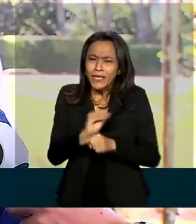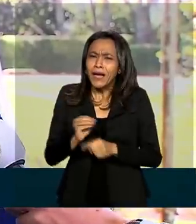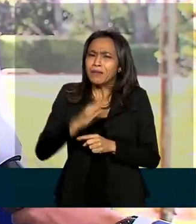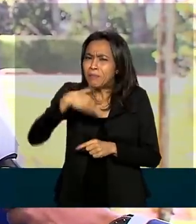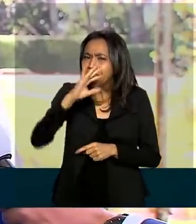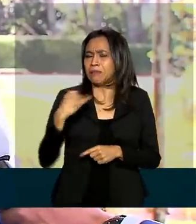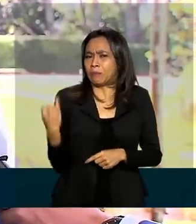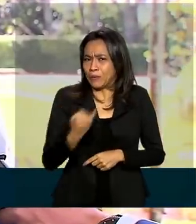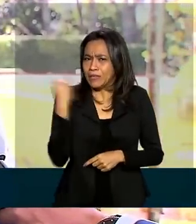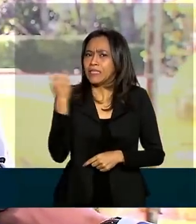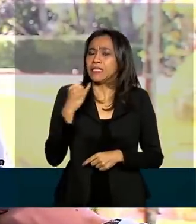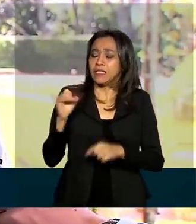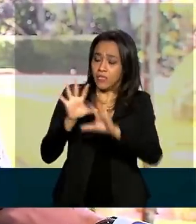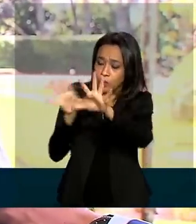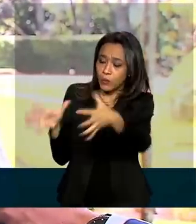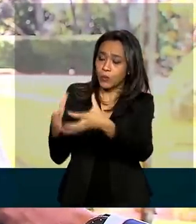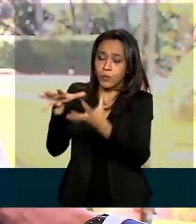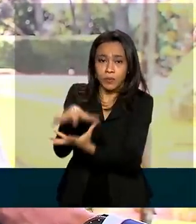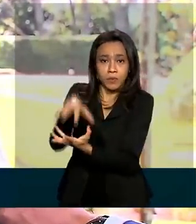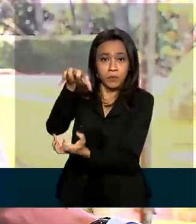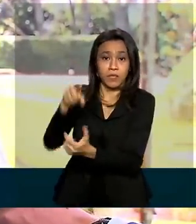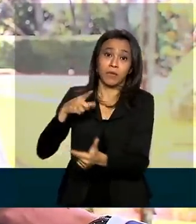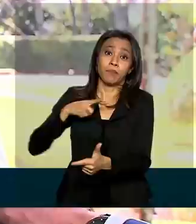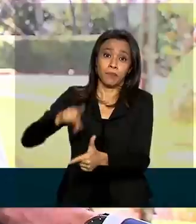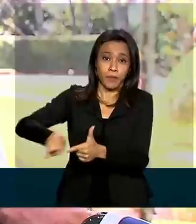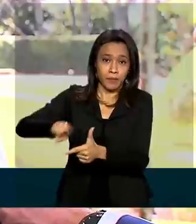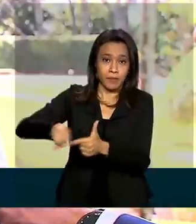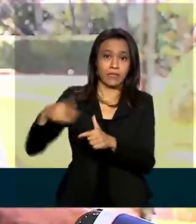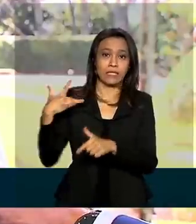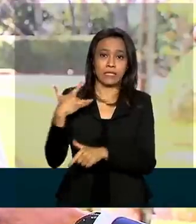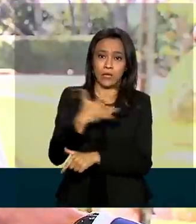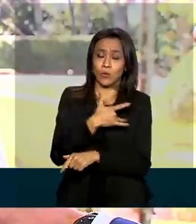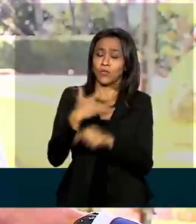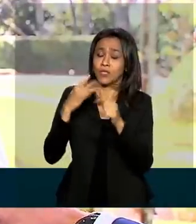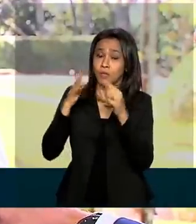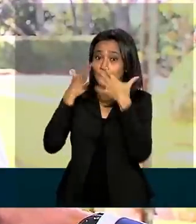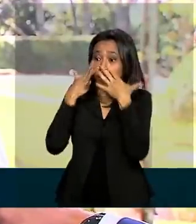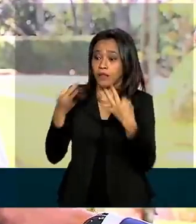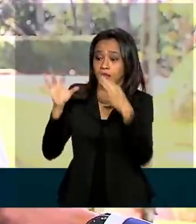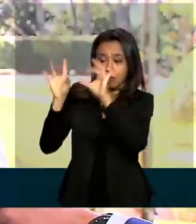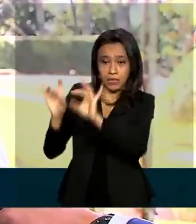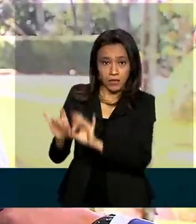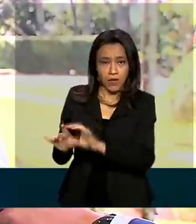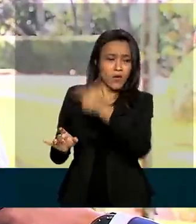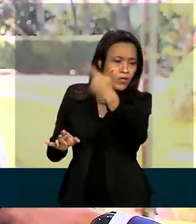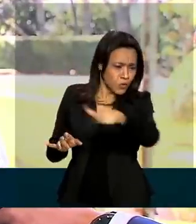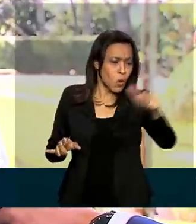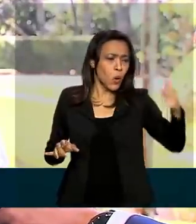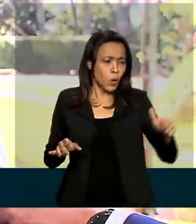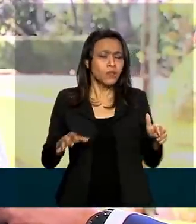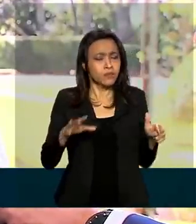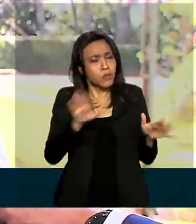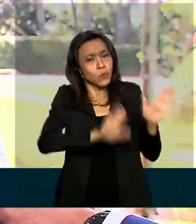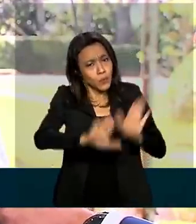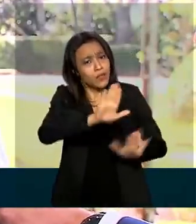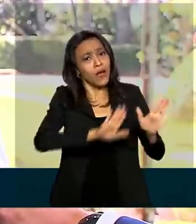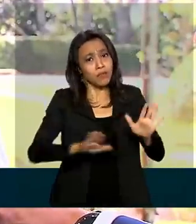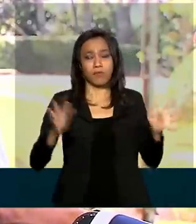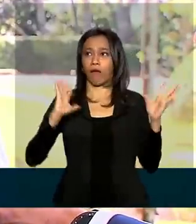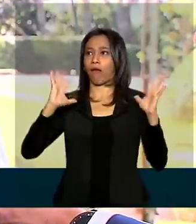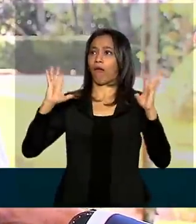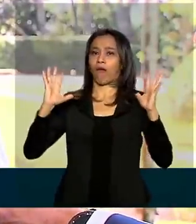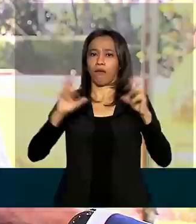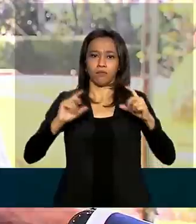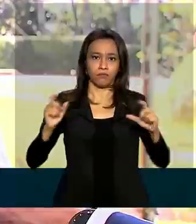seus entes queridos aquele mais mais idosos o que tem problema de saúde e se tem que ter um cuidado todo especial que você é mais você tomar cuidado tudo bem mas não precisa entrar